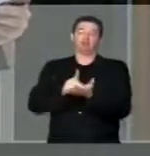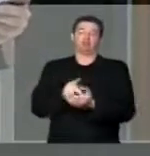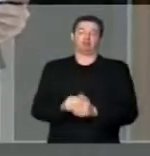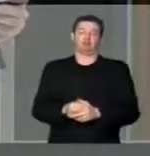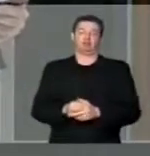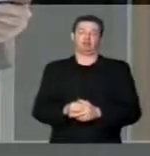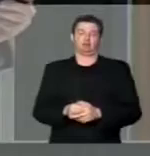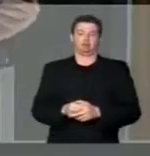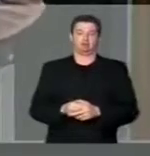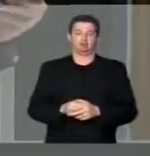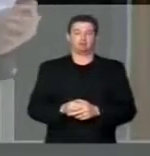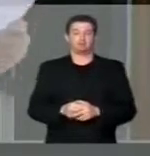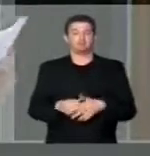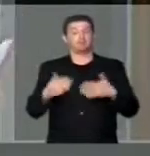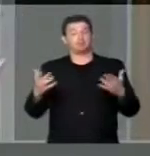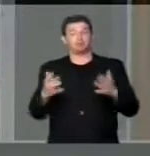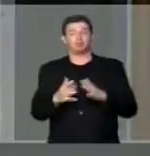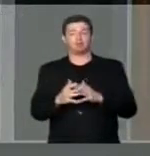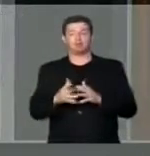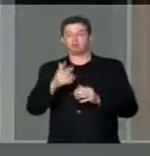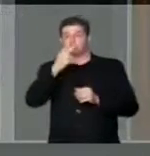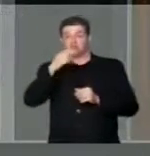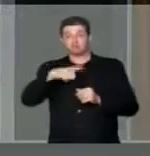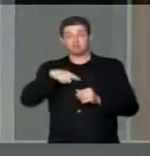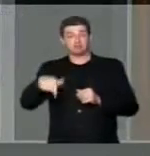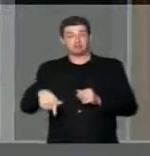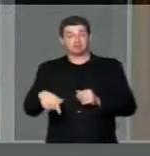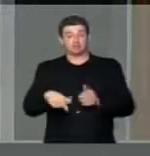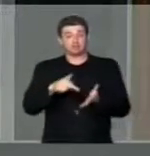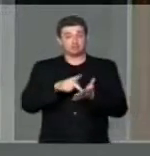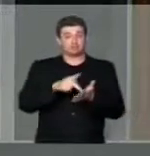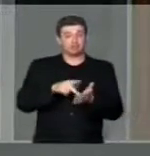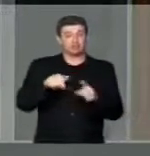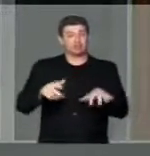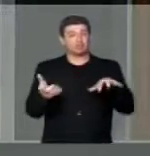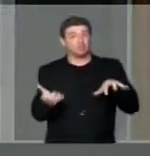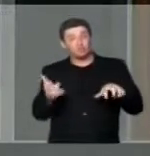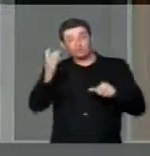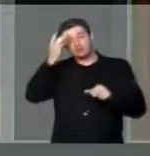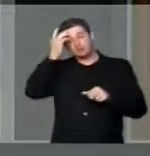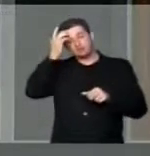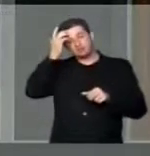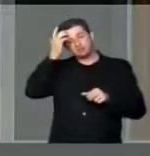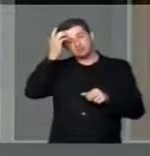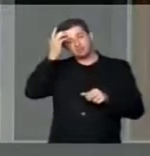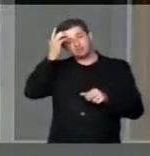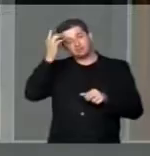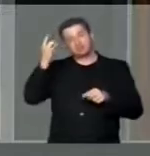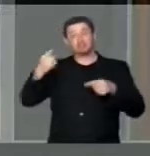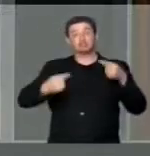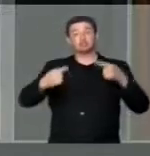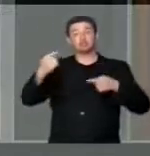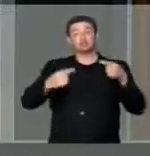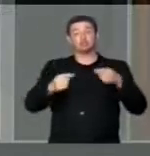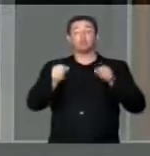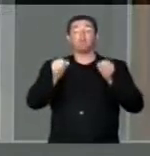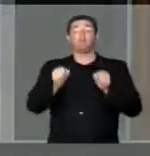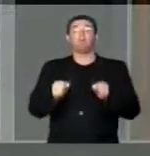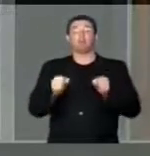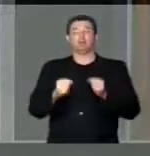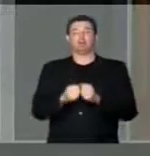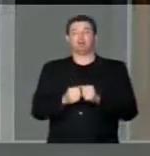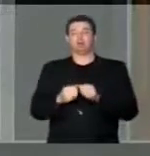país. Por isso, eu acho que existe, na verdade, aqui, nesse Congresso e no país, uma disputa de poder